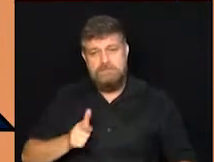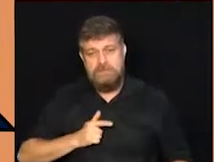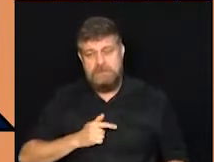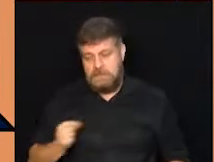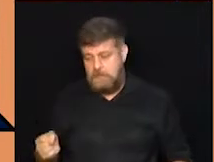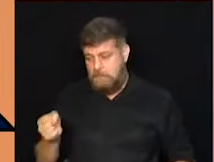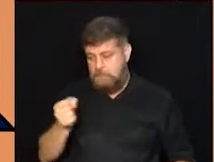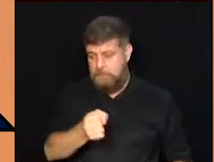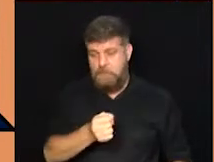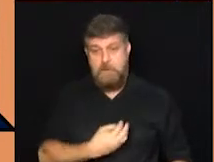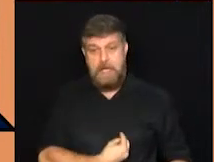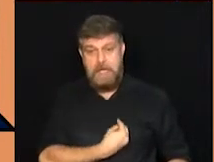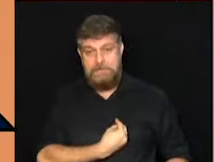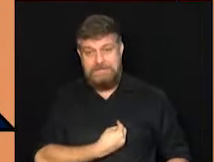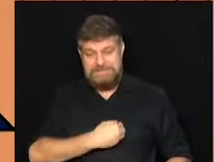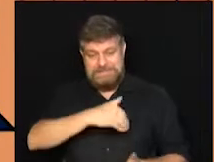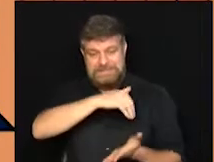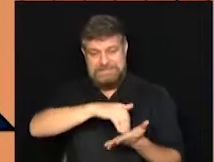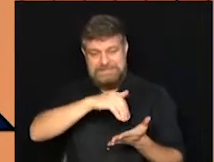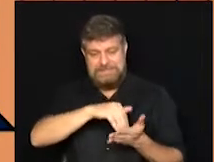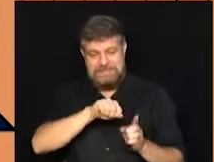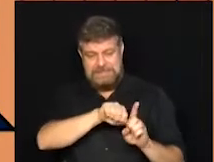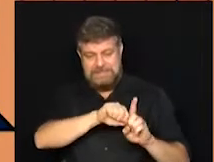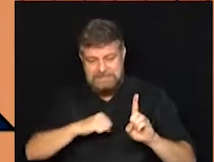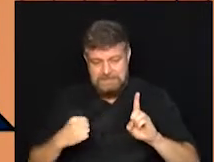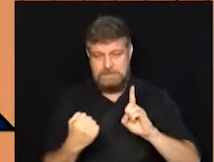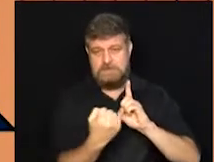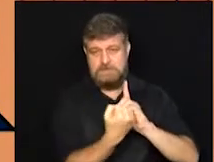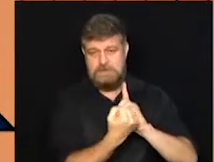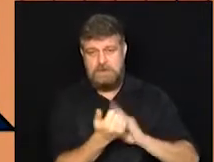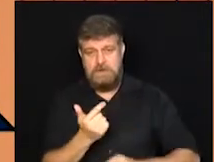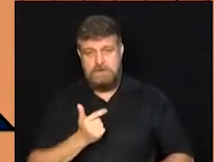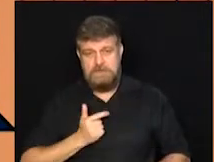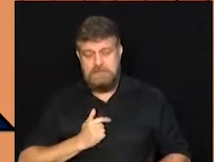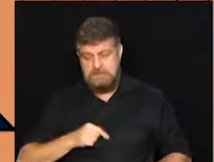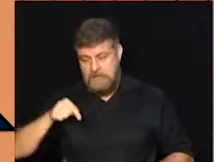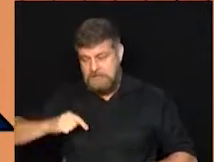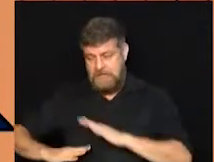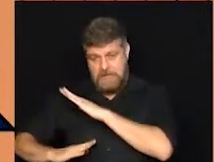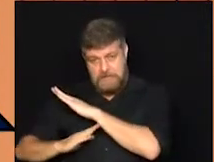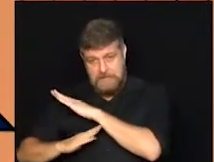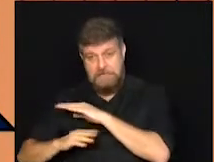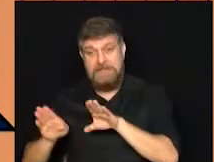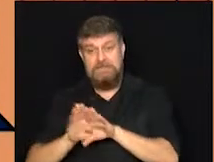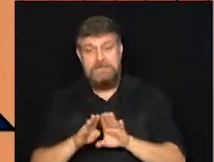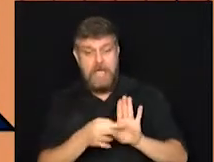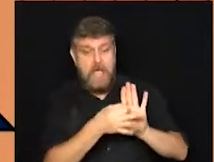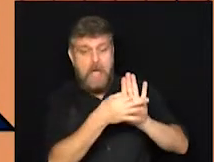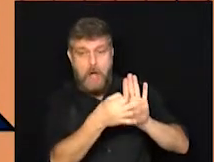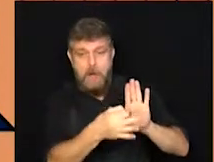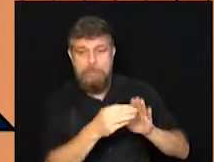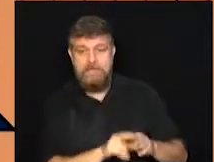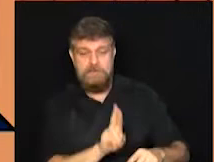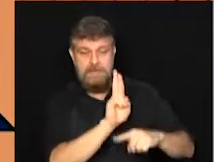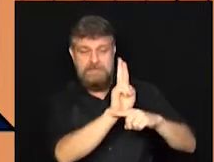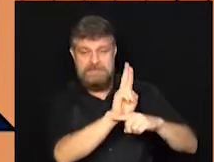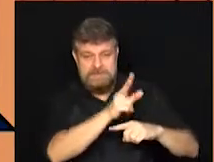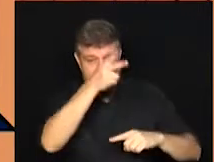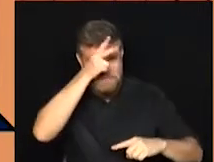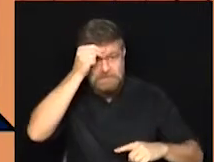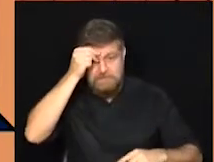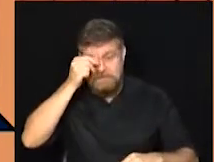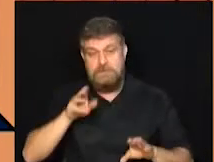para que a gente consiga fazer essa conversa não só a partir do Legislativo, mas também do Executivo. Hoje também a gente conta